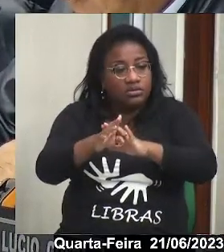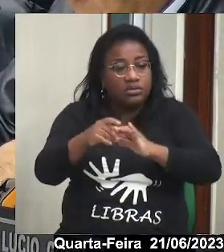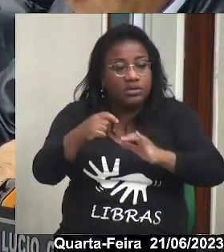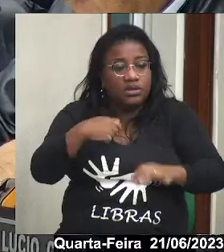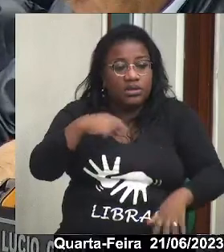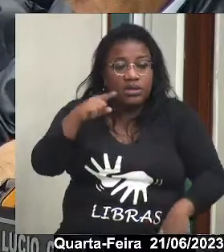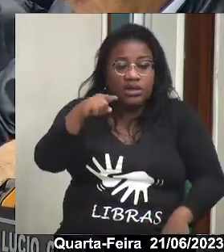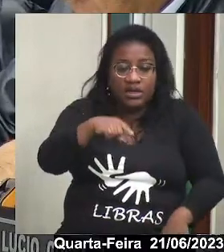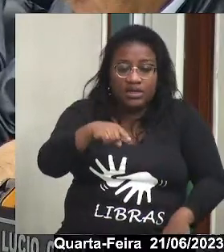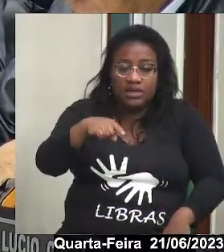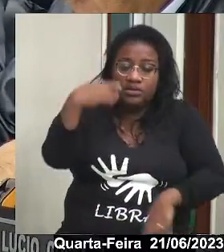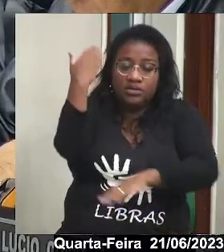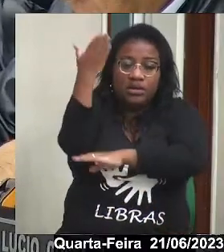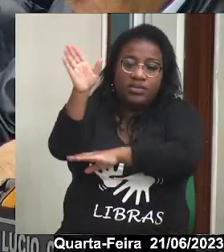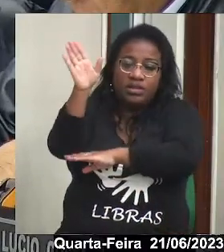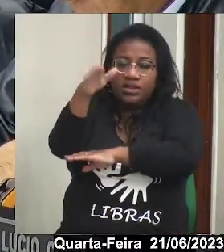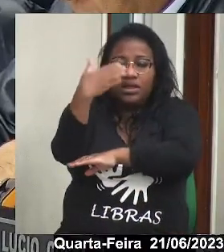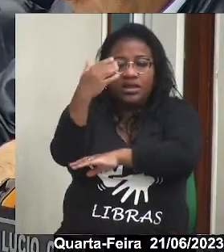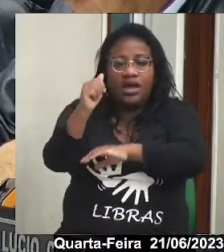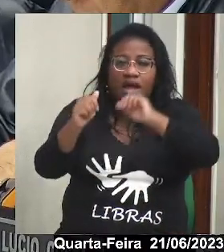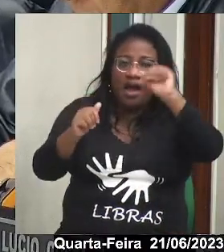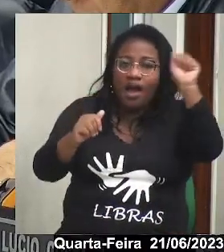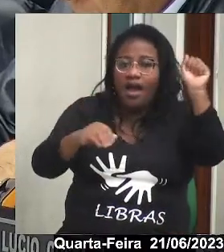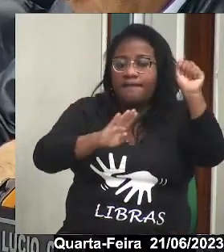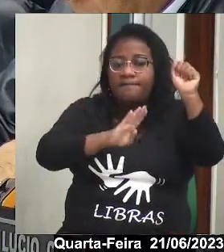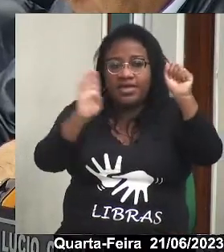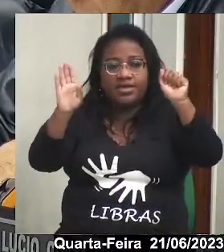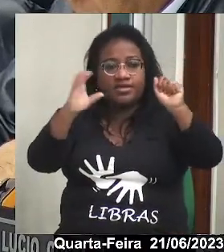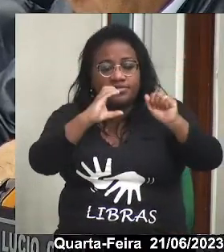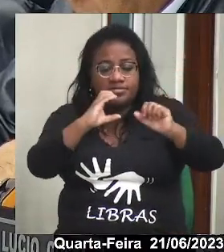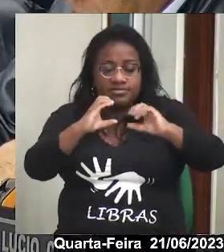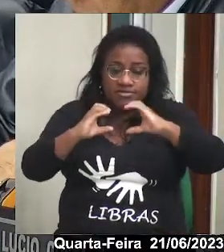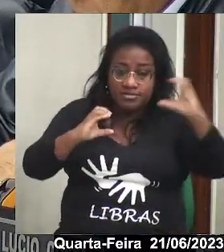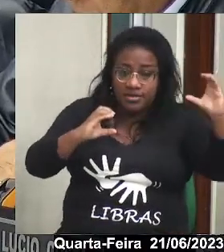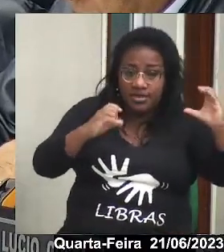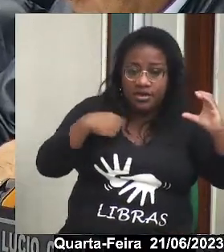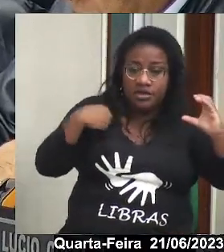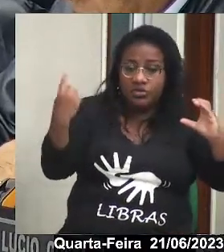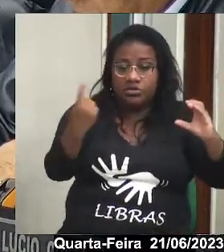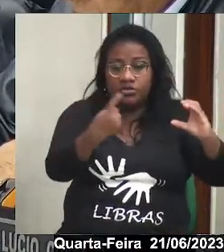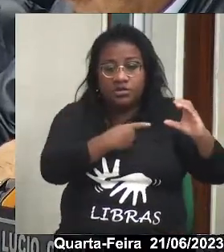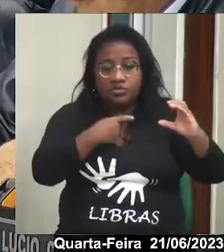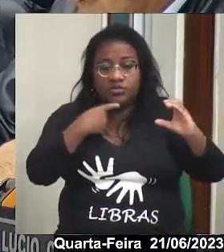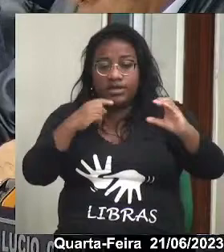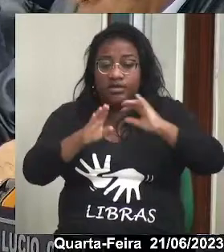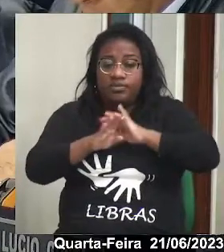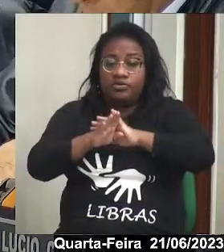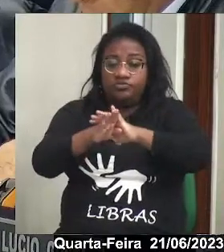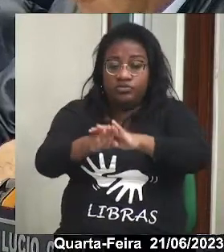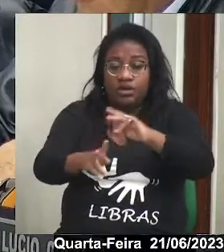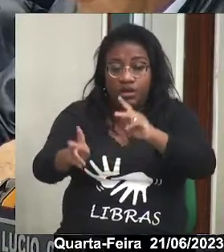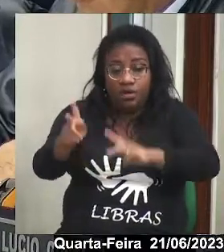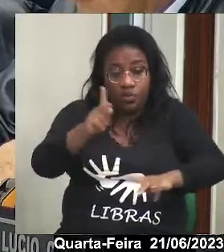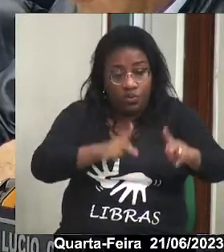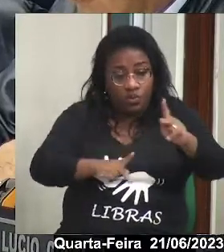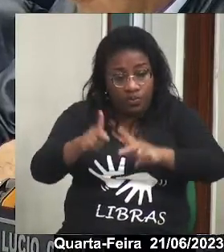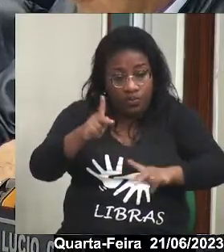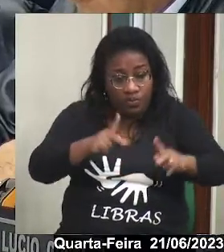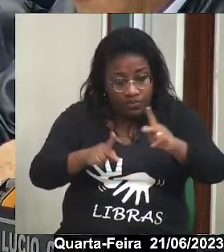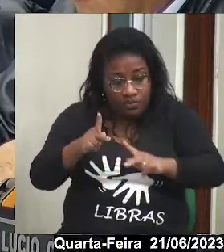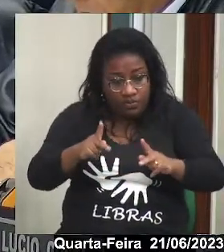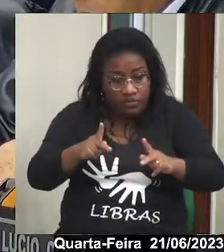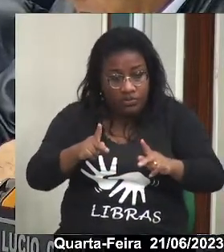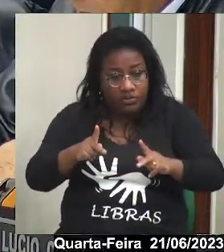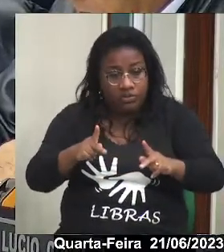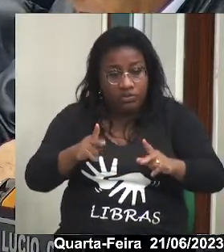é, aqui não tem bandeira A, não tem bandeira B, não tem bandeira C. Nós estamos aqui para defender o povo, para